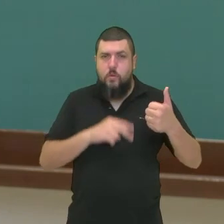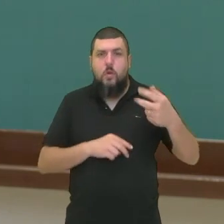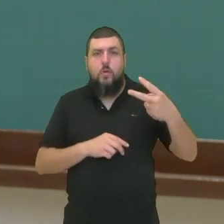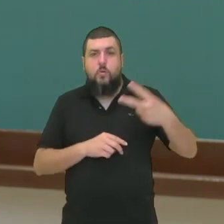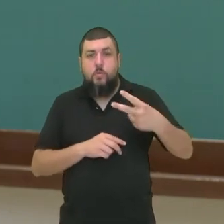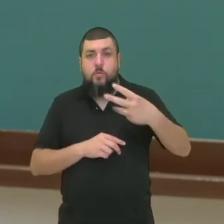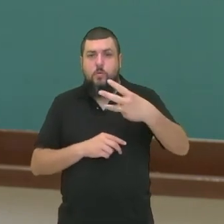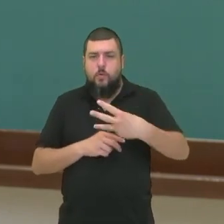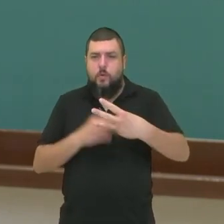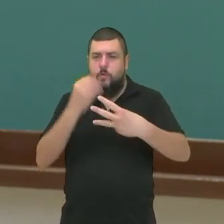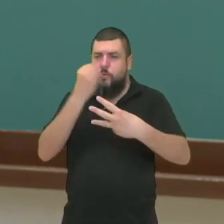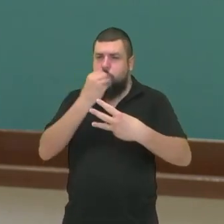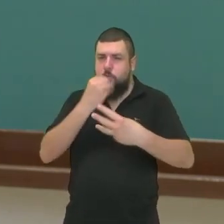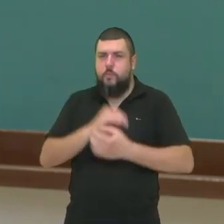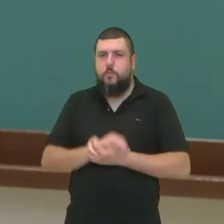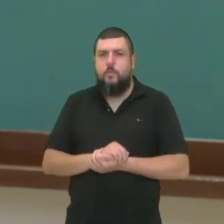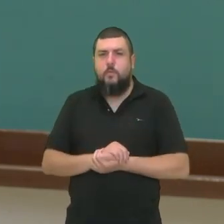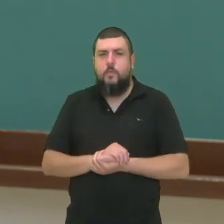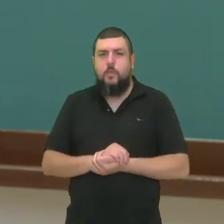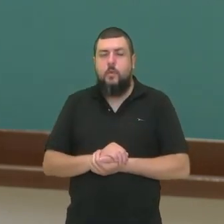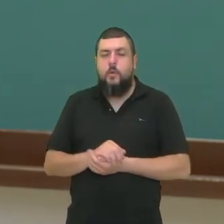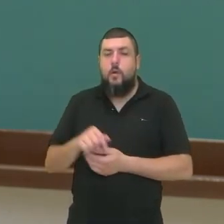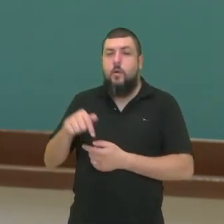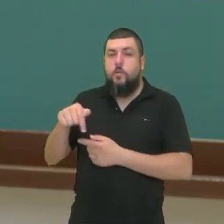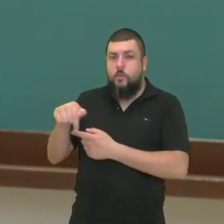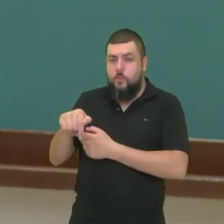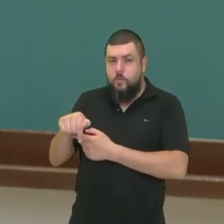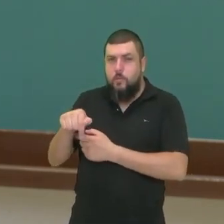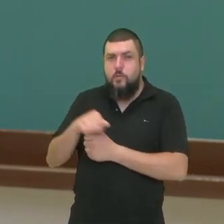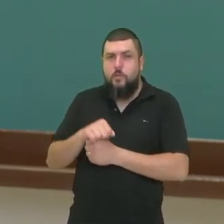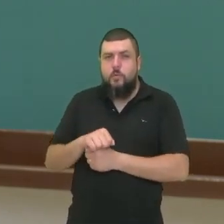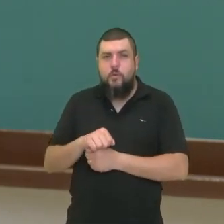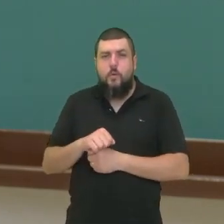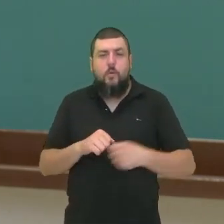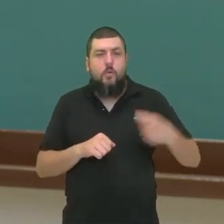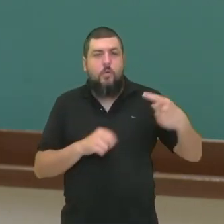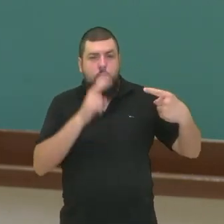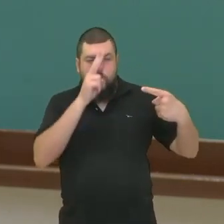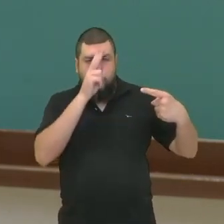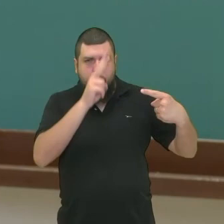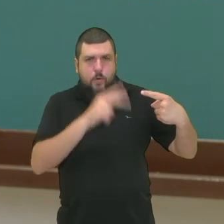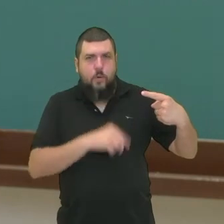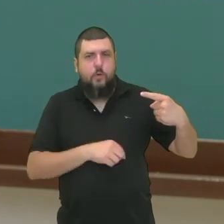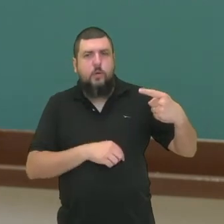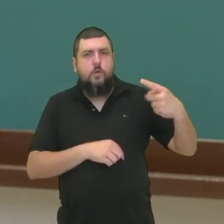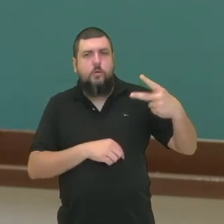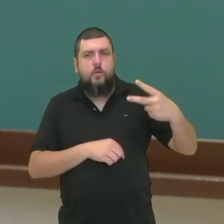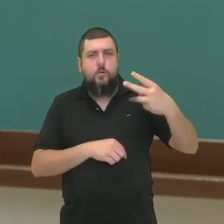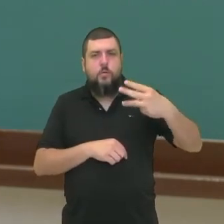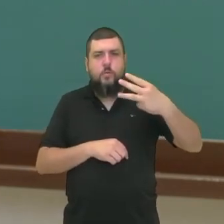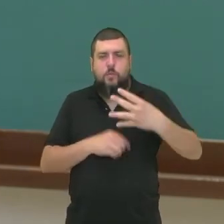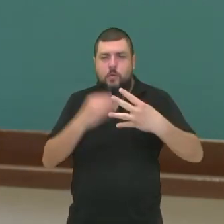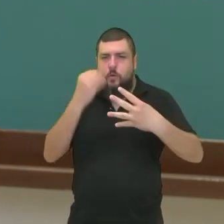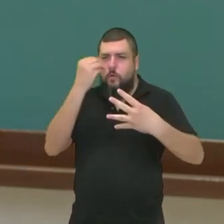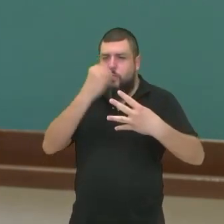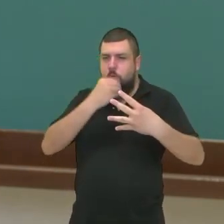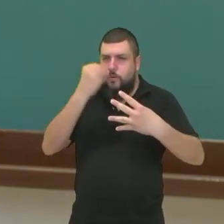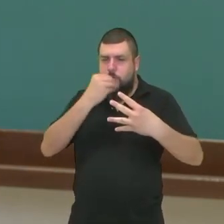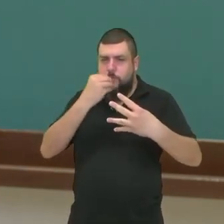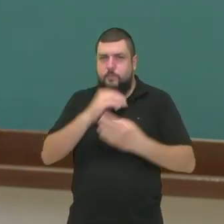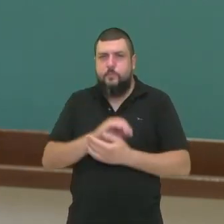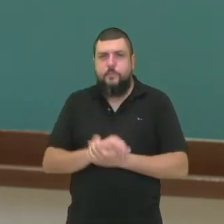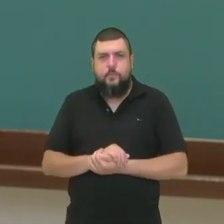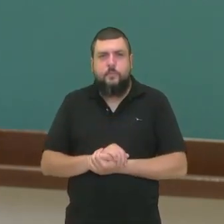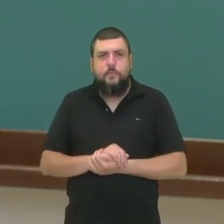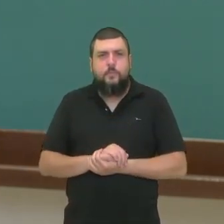outros fracos. E o quaternário com 4 tempos, um forte, os outros, né, 3 serão